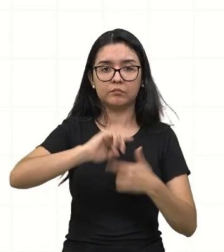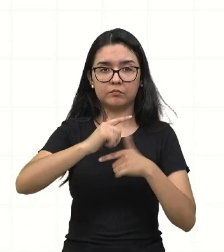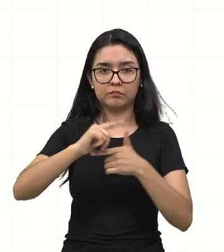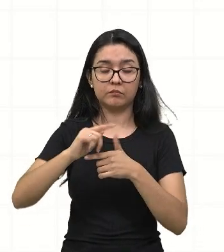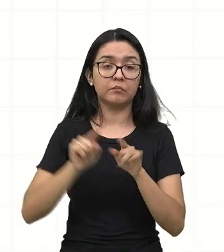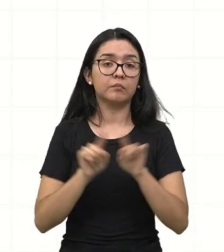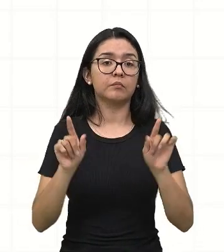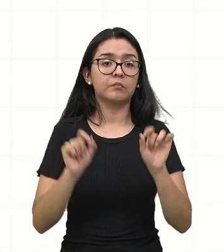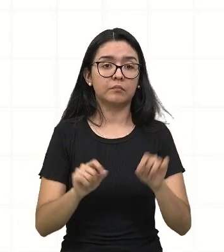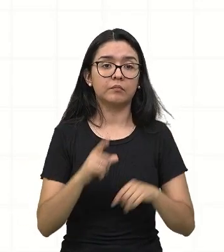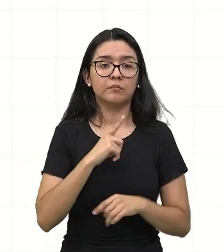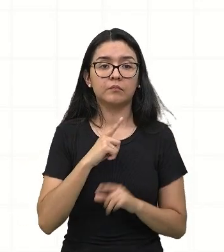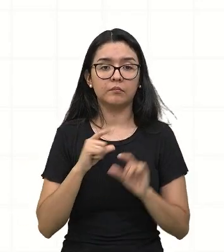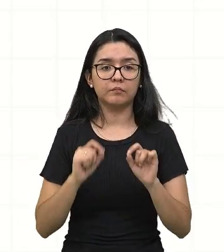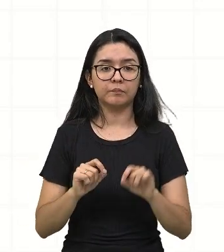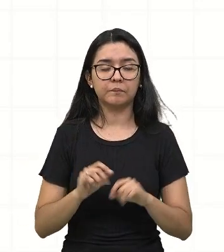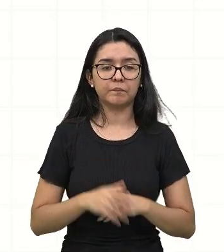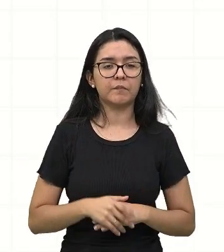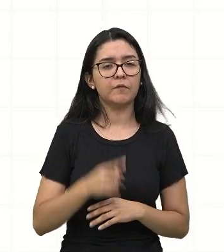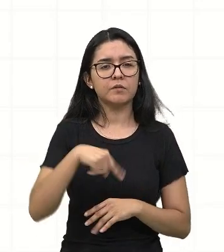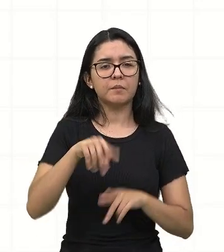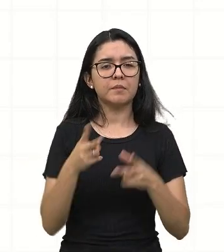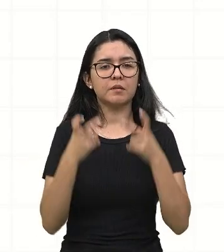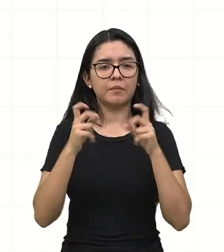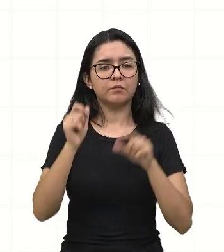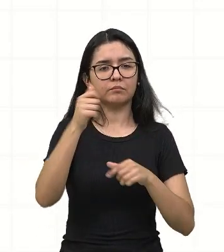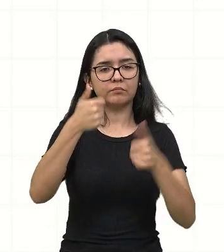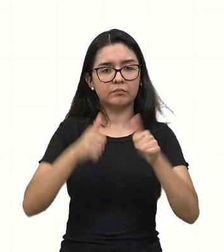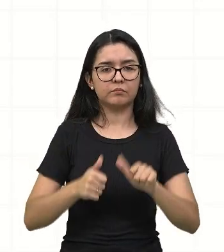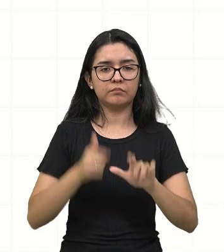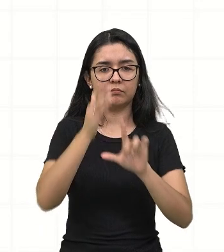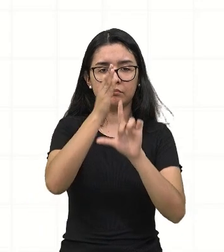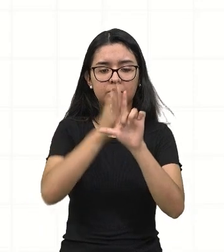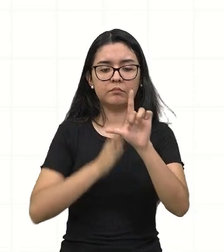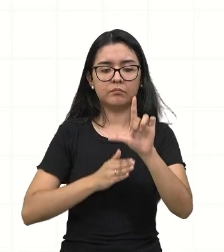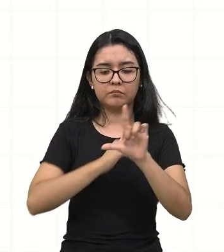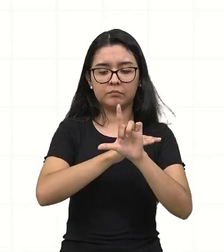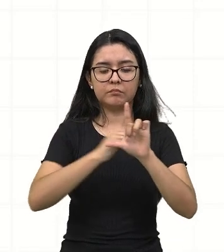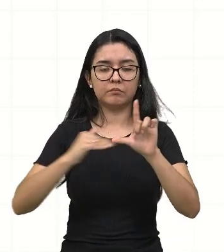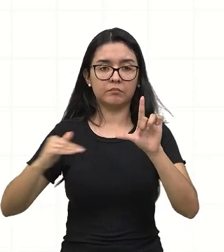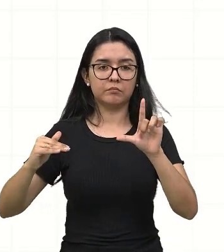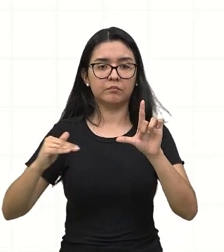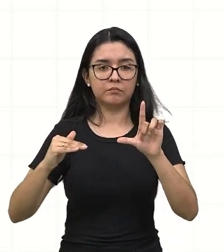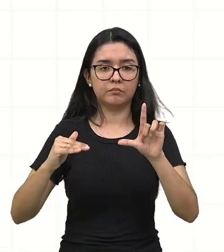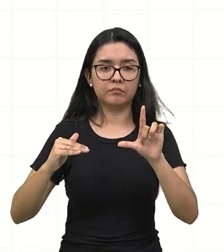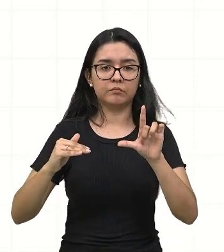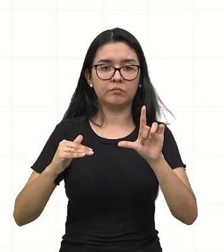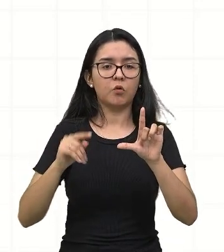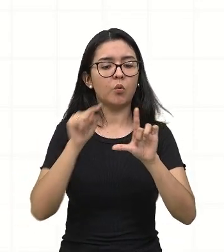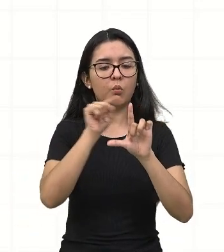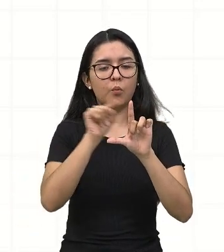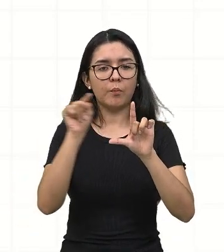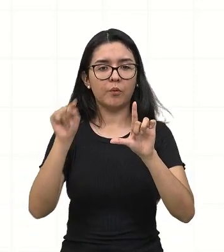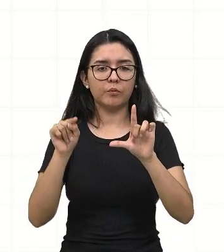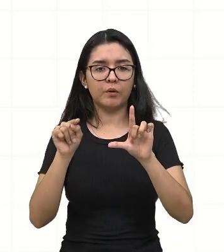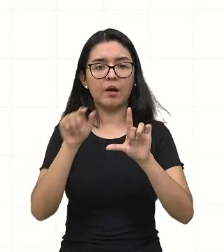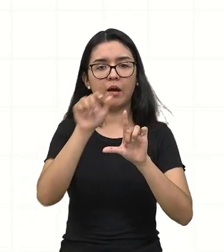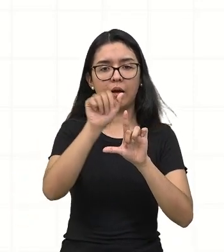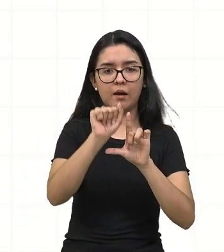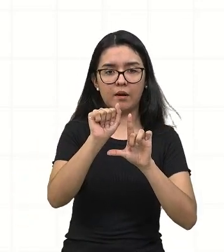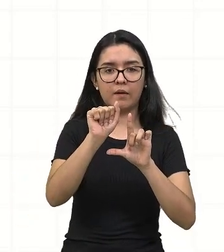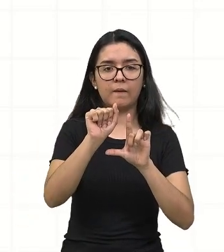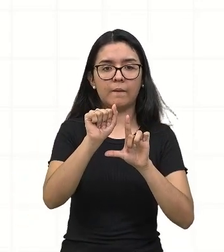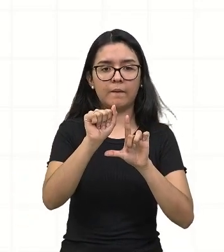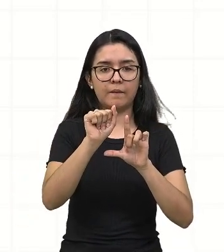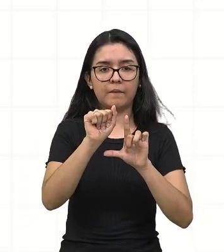mas ele tem endereço. E aí, se você olhar para cá, como eu poderia dizer, citar o endereço dos pontos, ó, o ponto A, ele